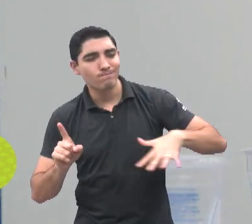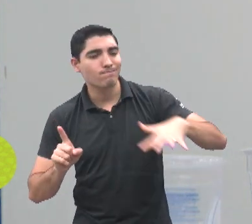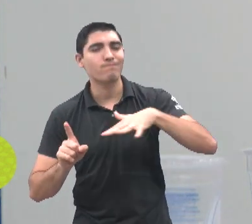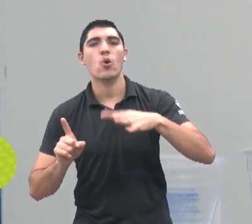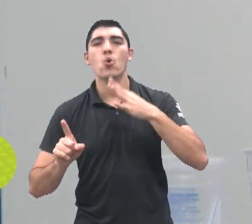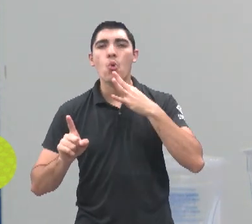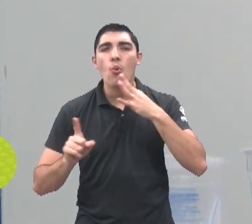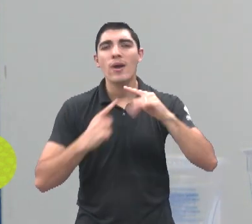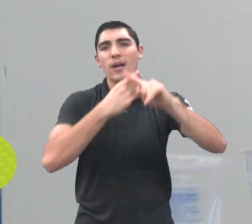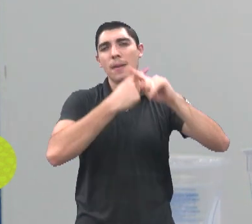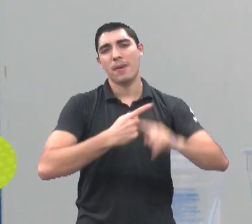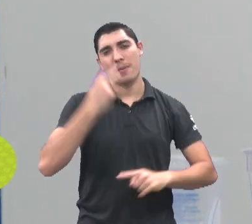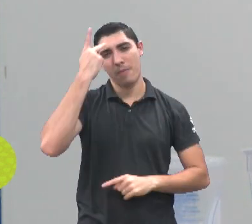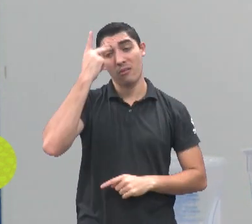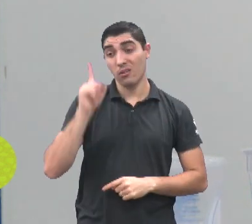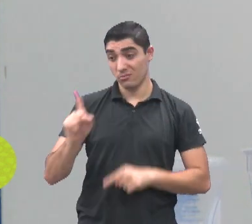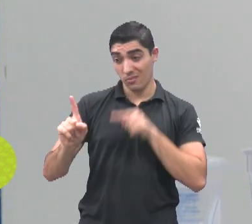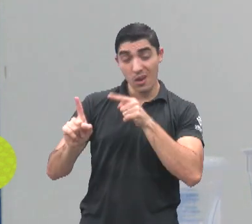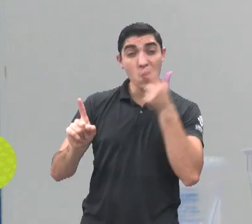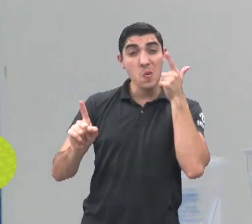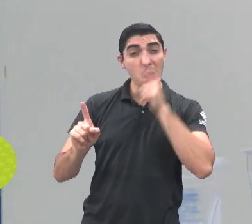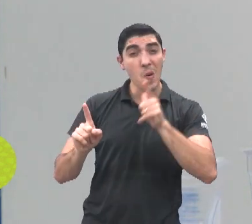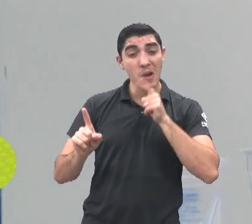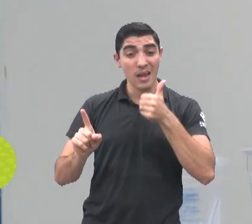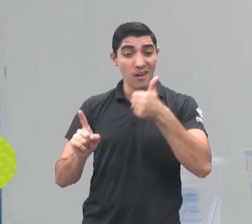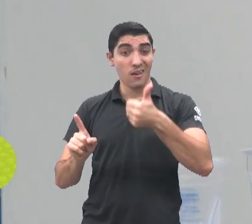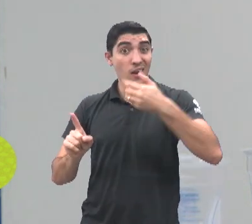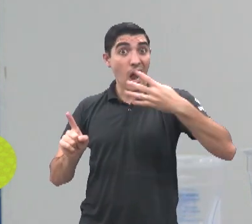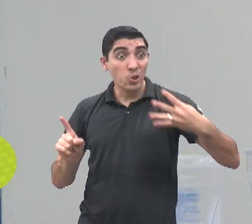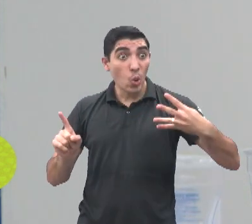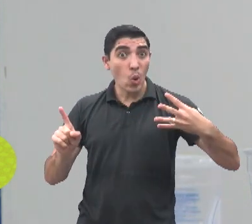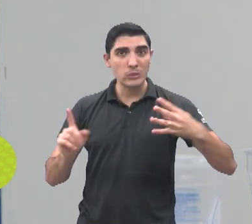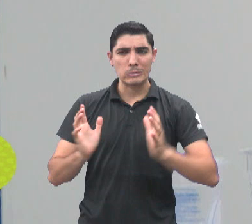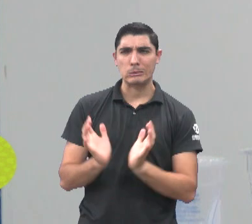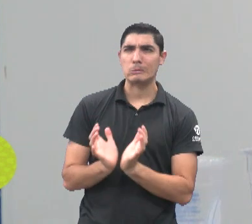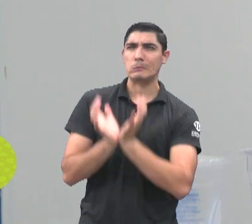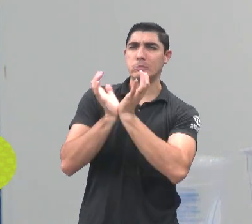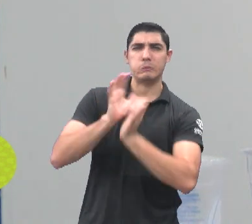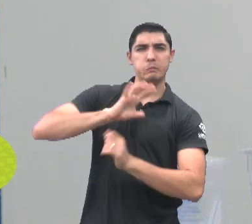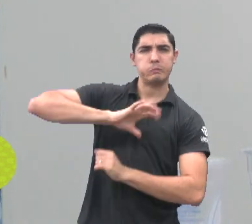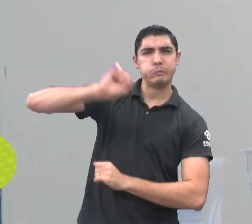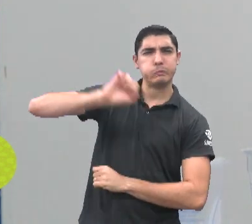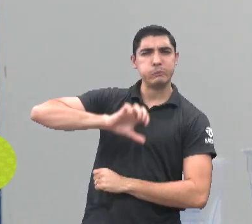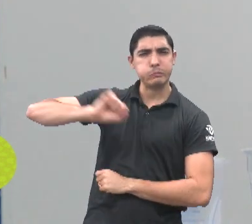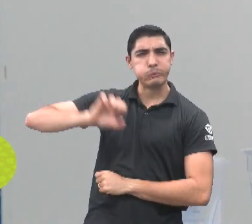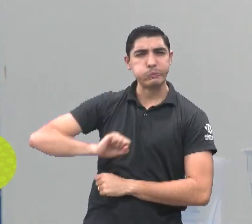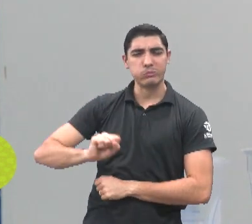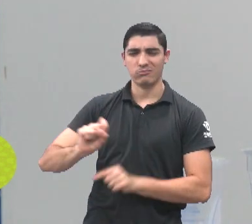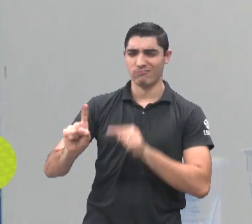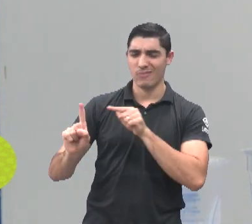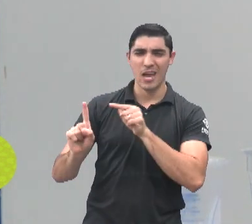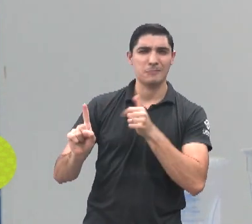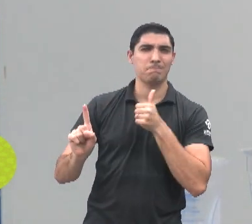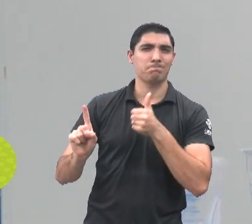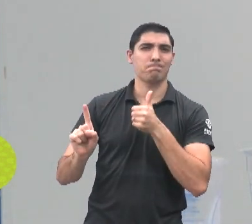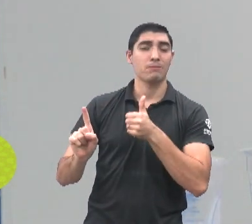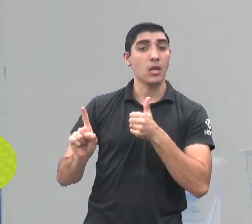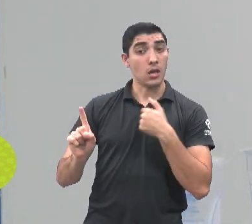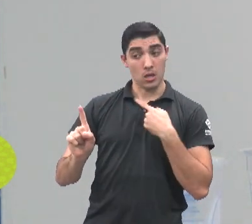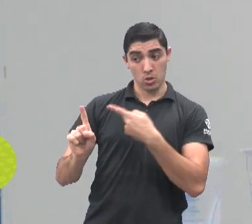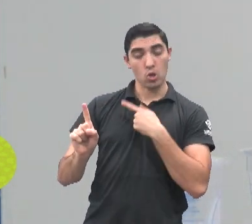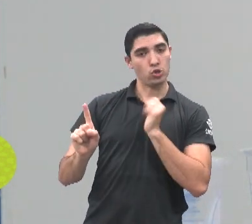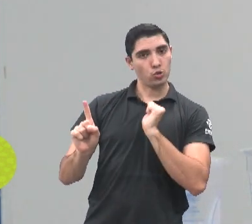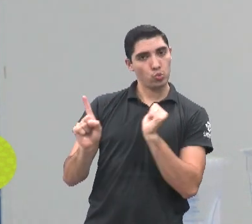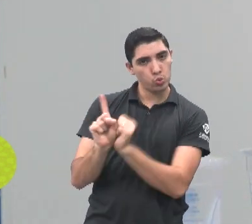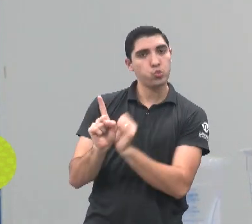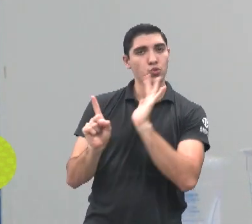Tem 14 títulos, então, ou seja, ele tem um currículo extremamente positivo. Nós já trabalhamos juntos em 2012,